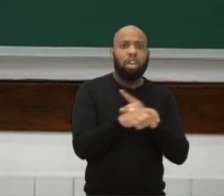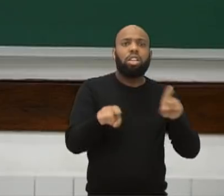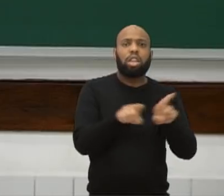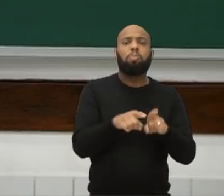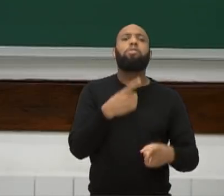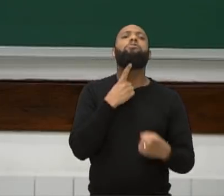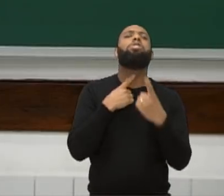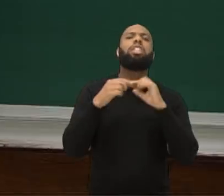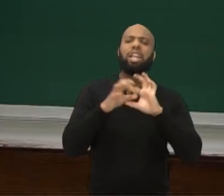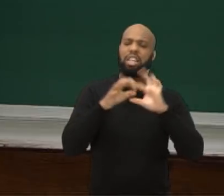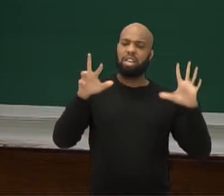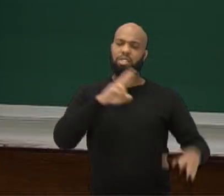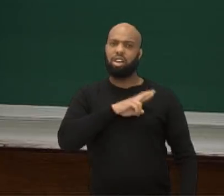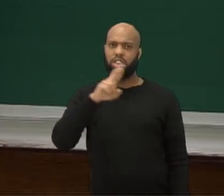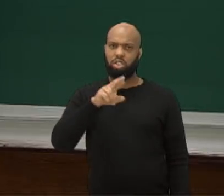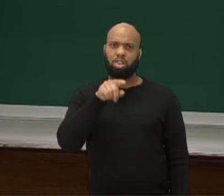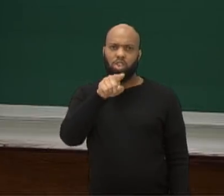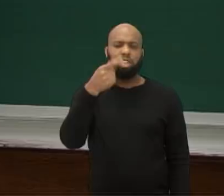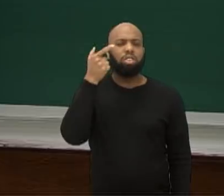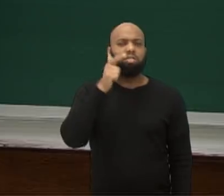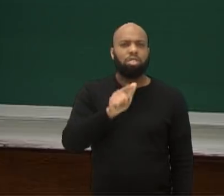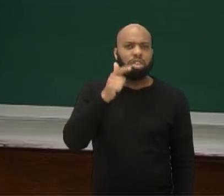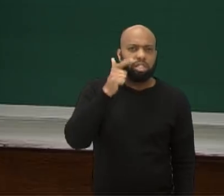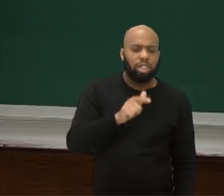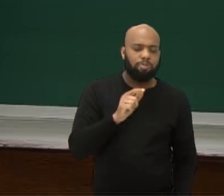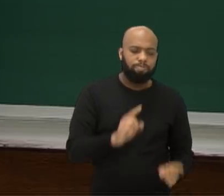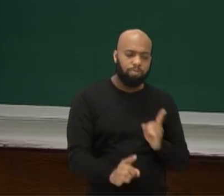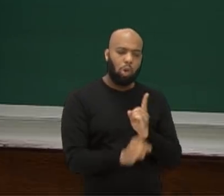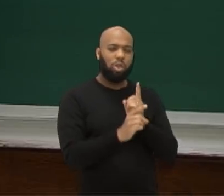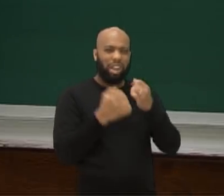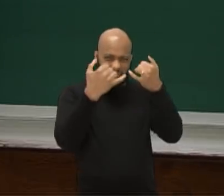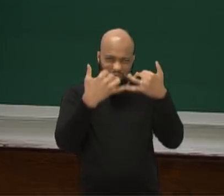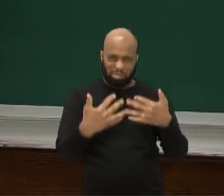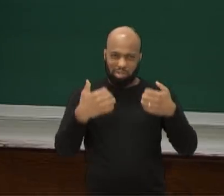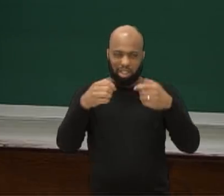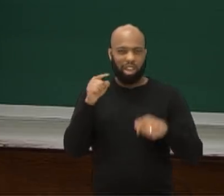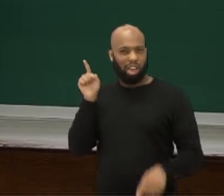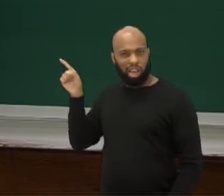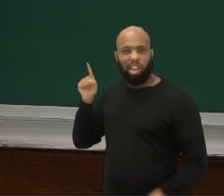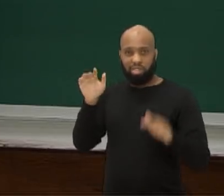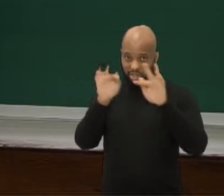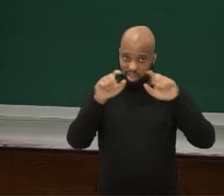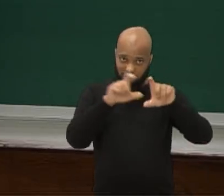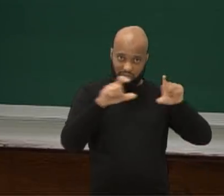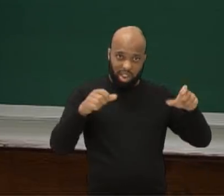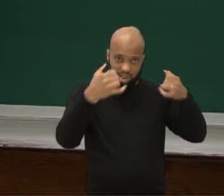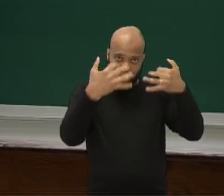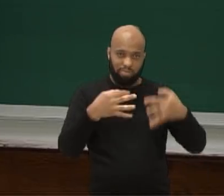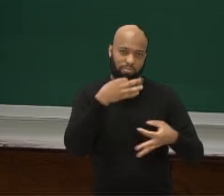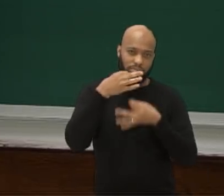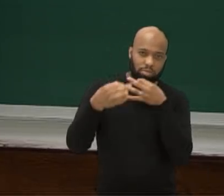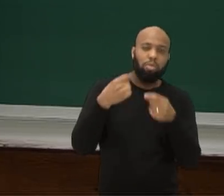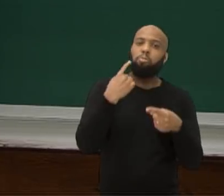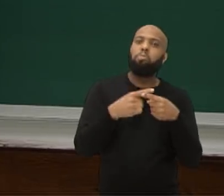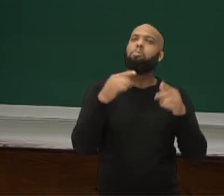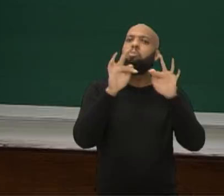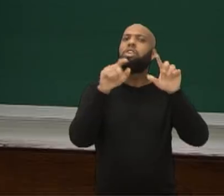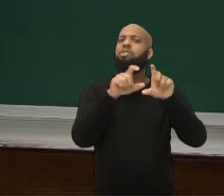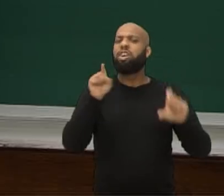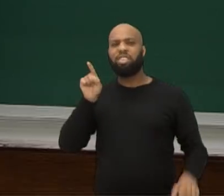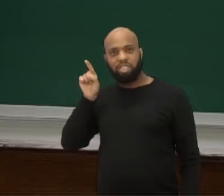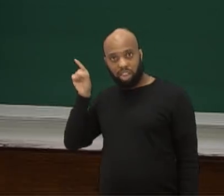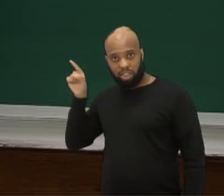religiosa. Você consegue encontrar justificativas, argumentos para explicar essa